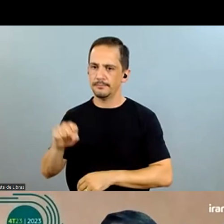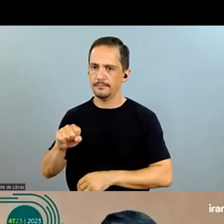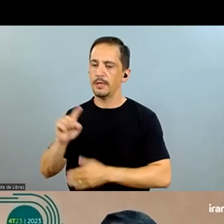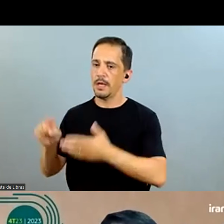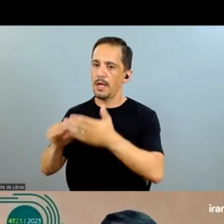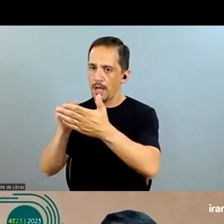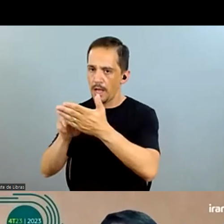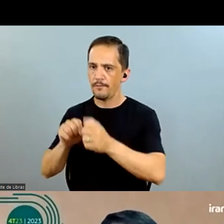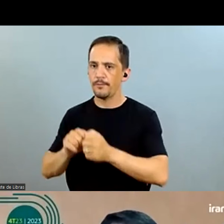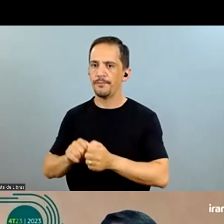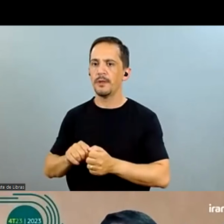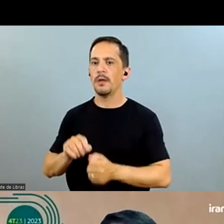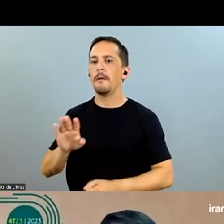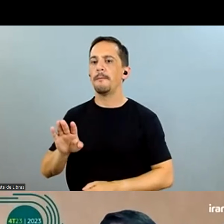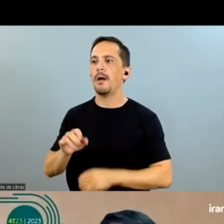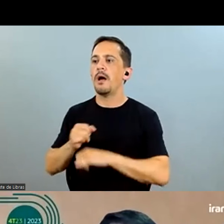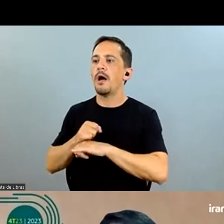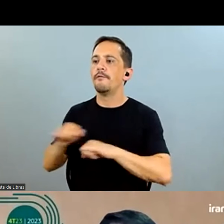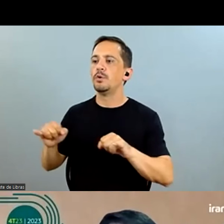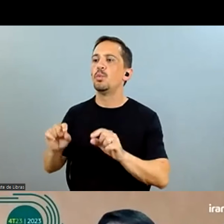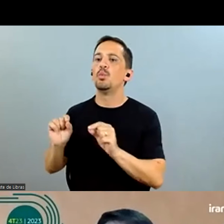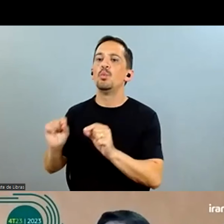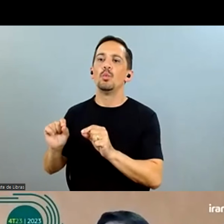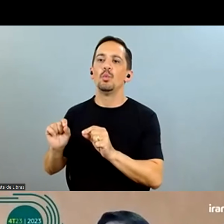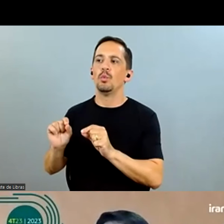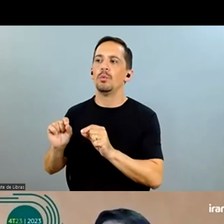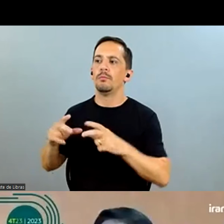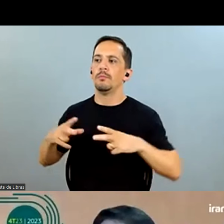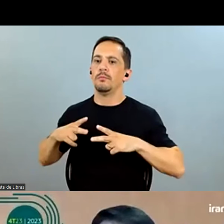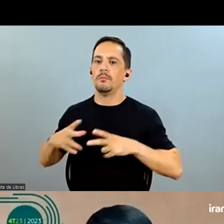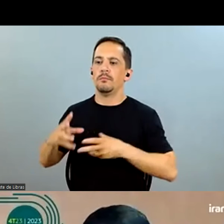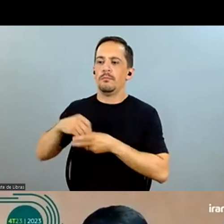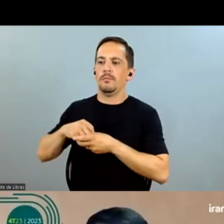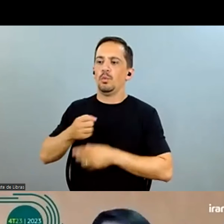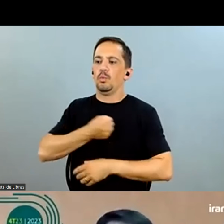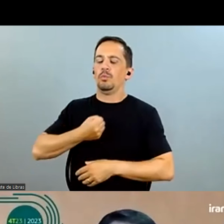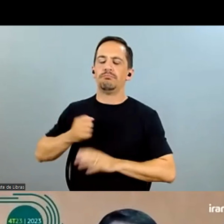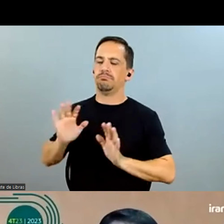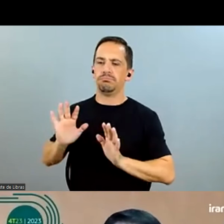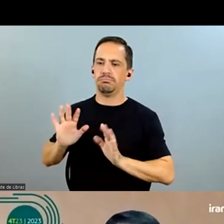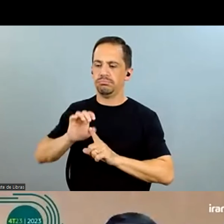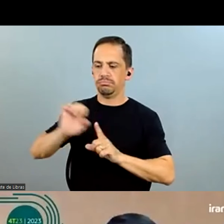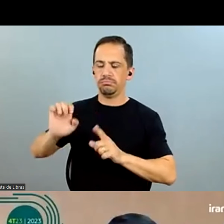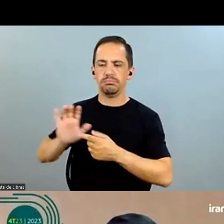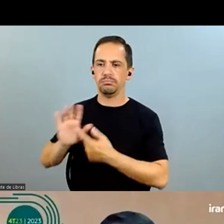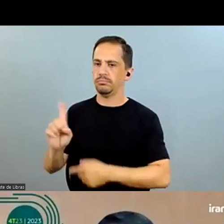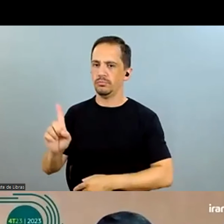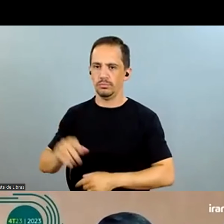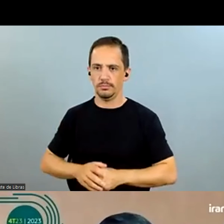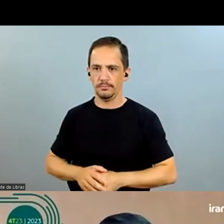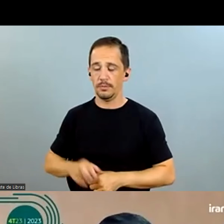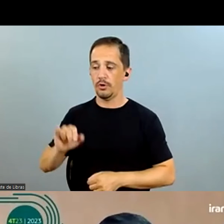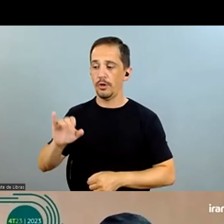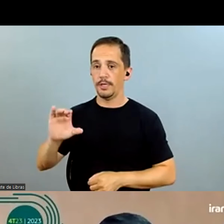guid então não pode falar assim e de número né mas a gente entende que o o nosso ele tem que Navegar nos